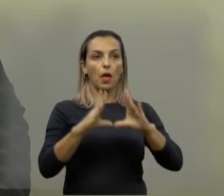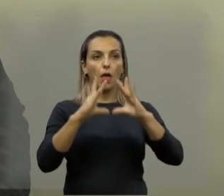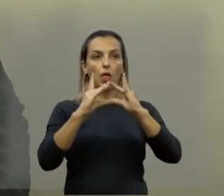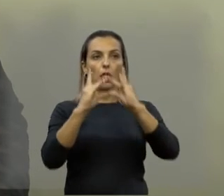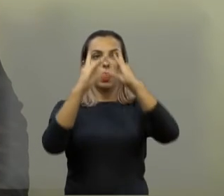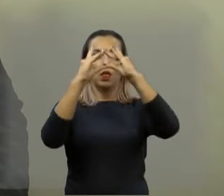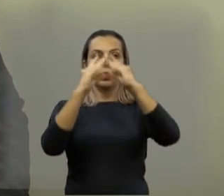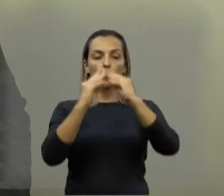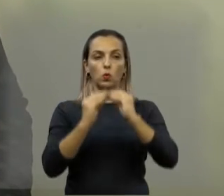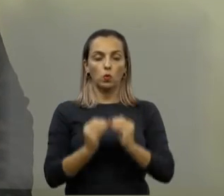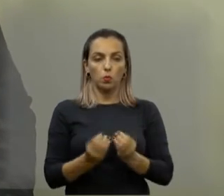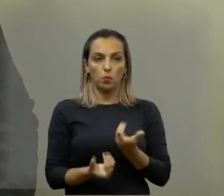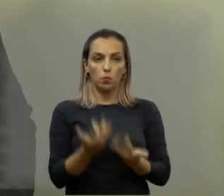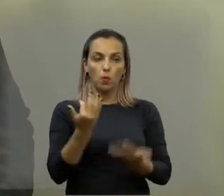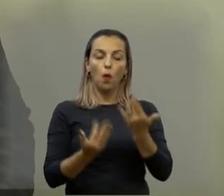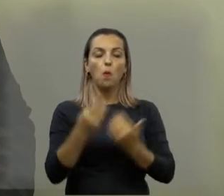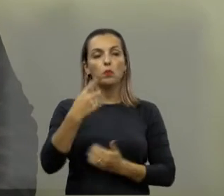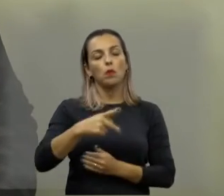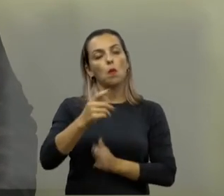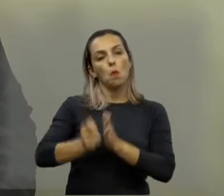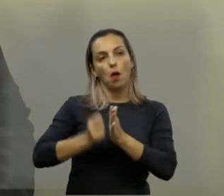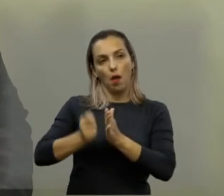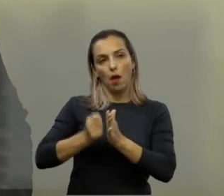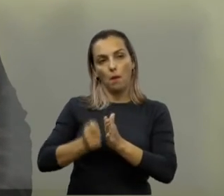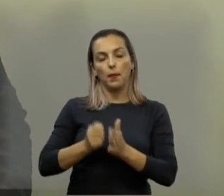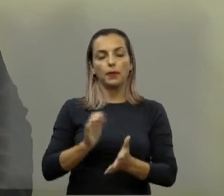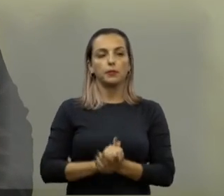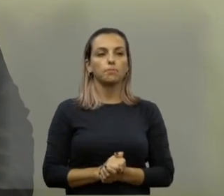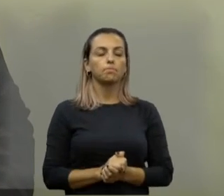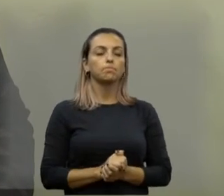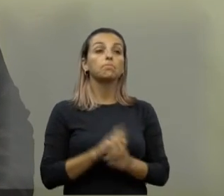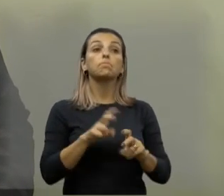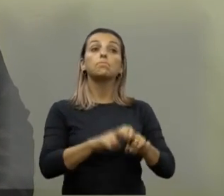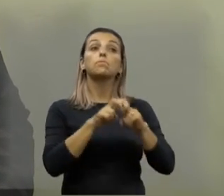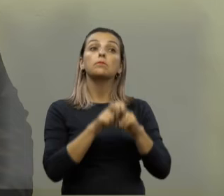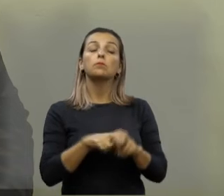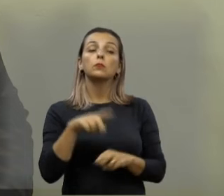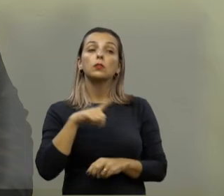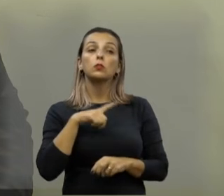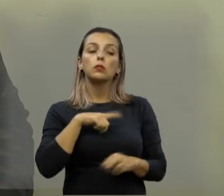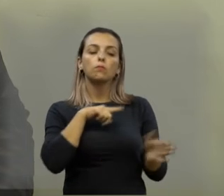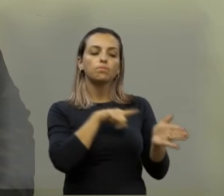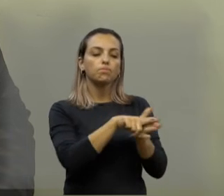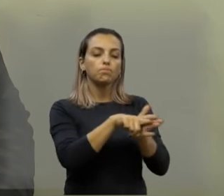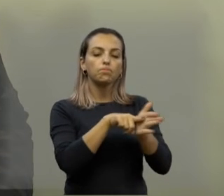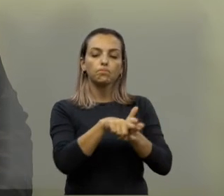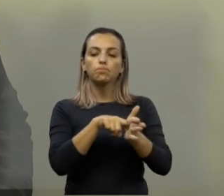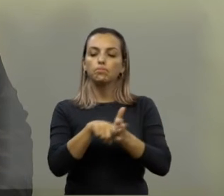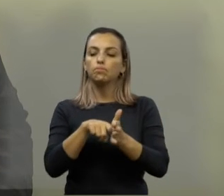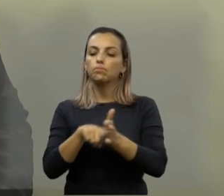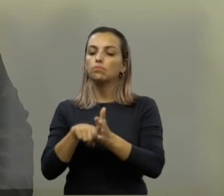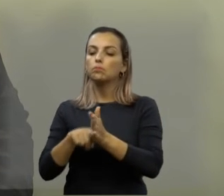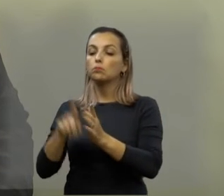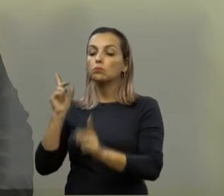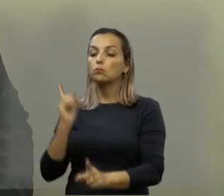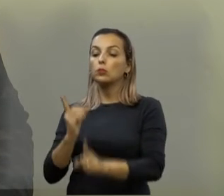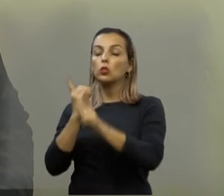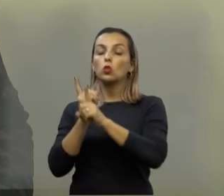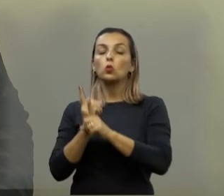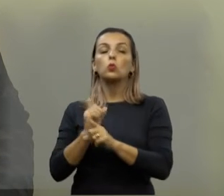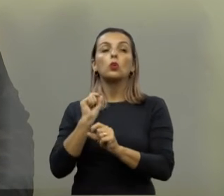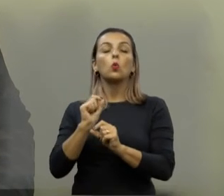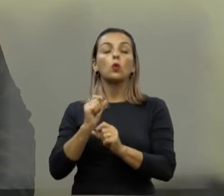de Araraquara para que se fosse possível e foram feitos amplos estudos de moda diagnosticar a deficiência